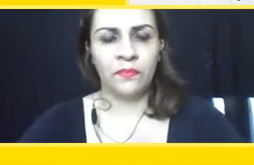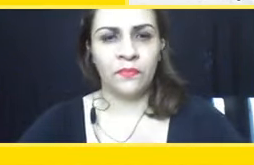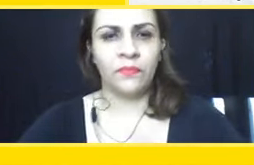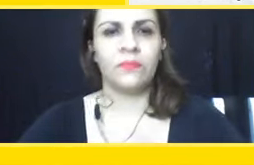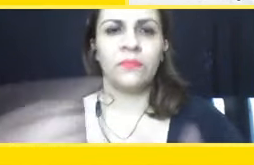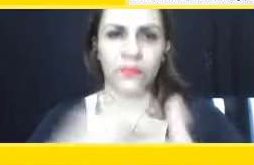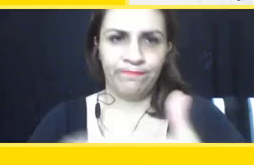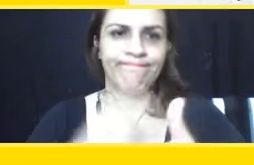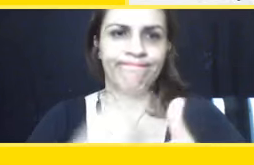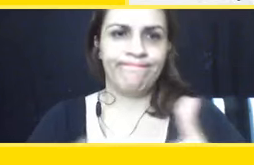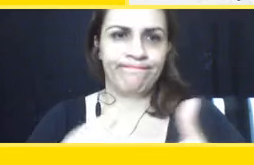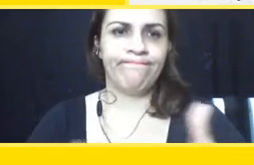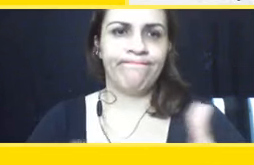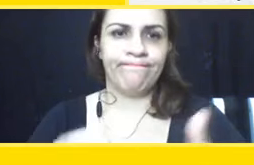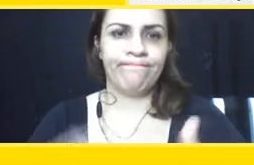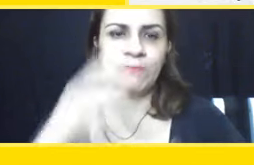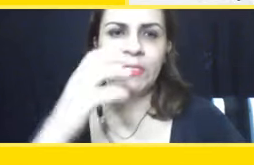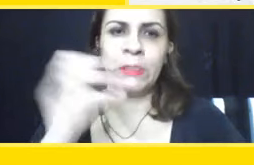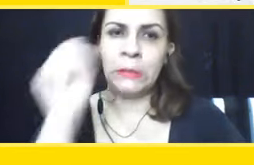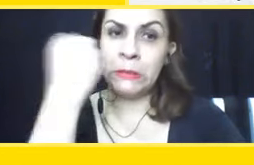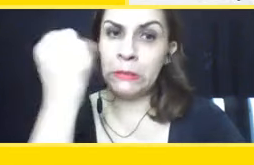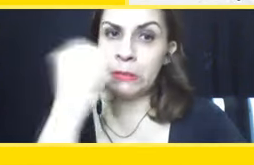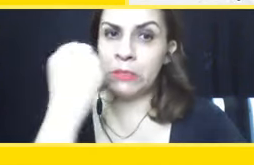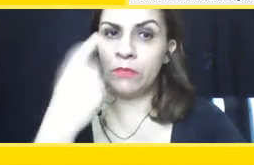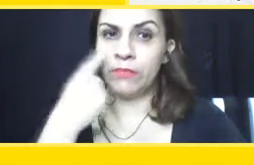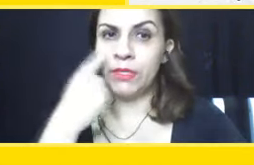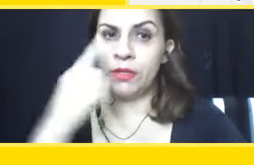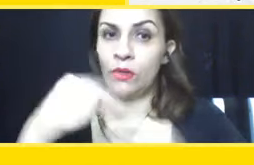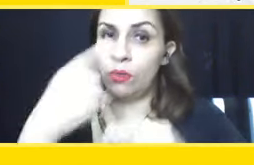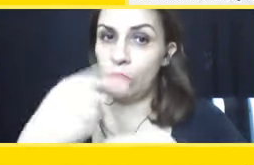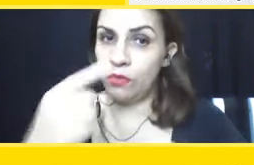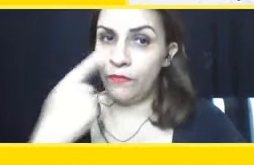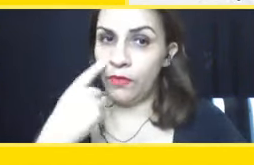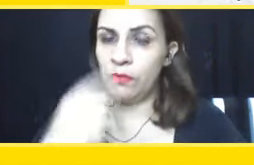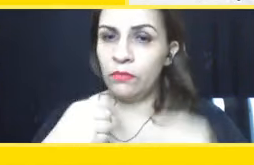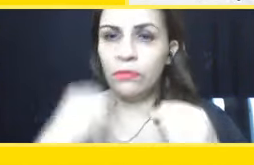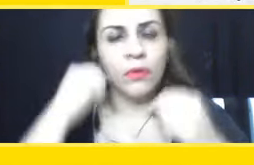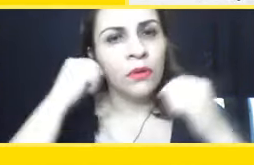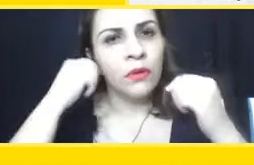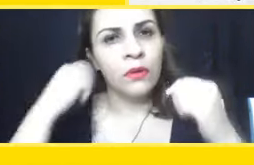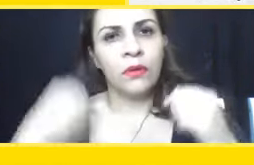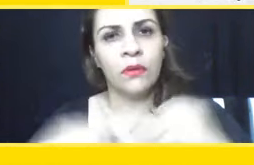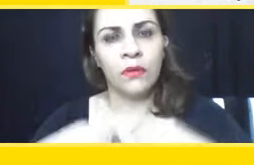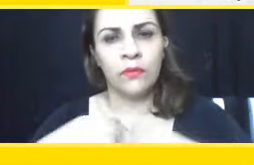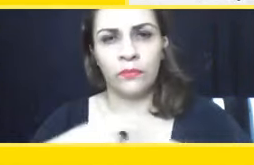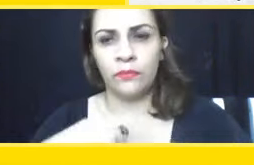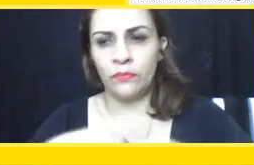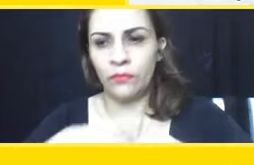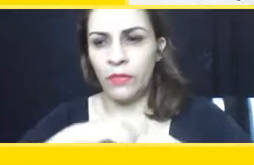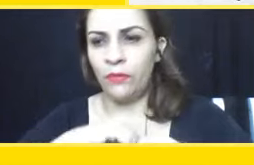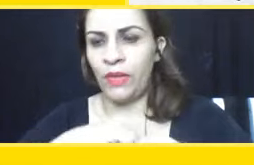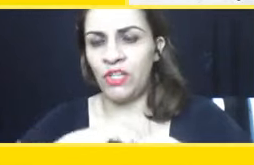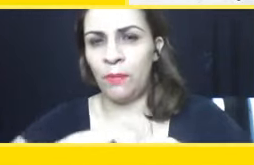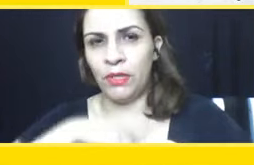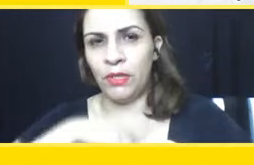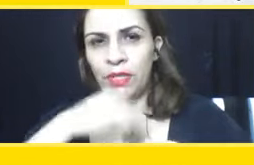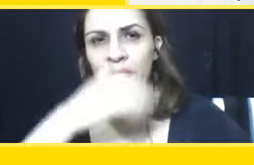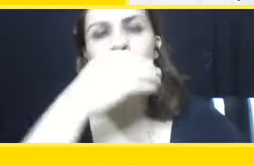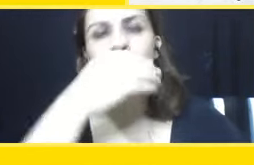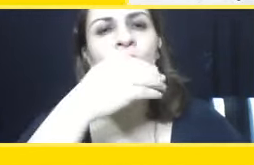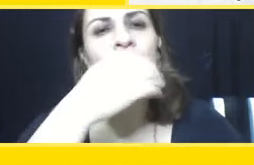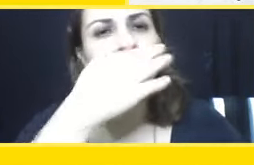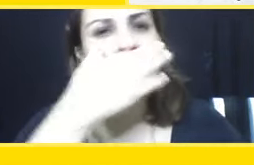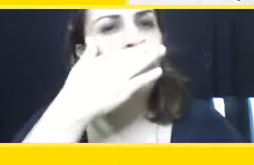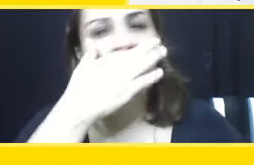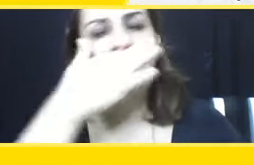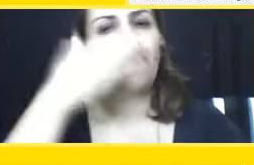problema que é grave, que precisa ser avaliado depois também. E eu fazendo lá uma pesquisa, eu vi que o senhor